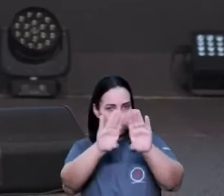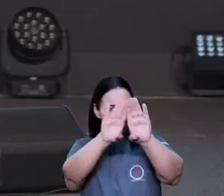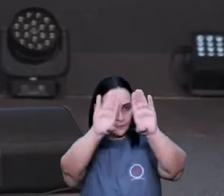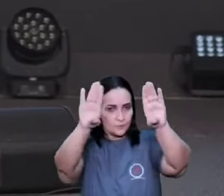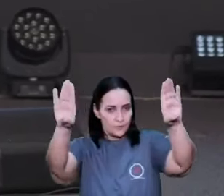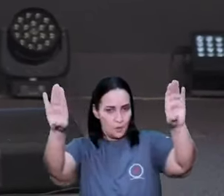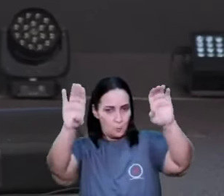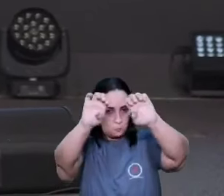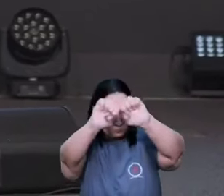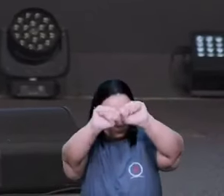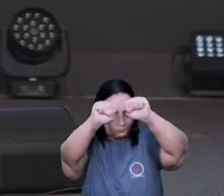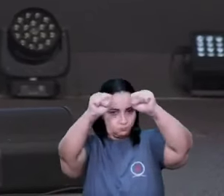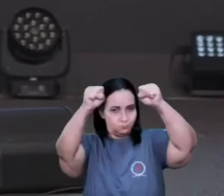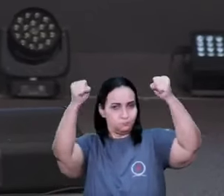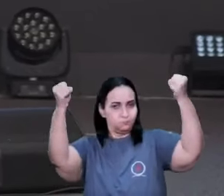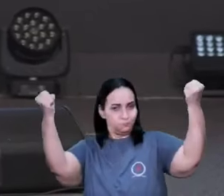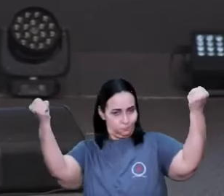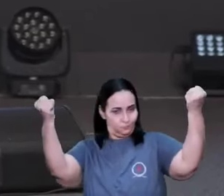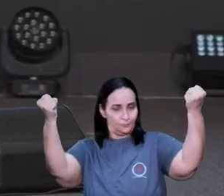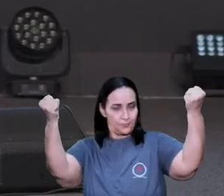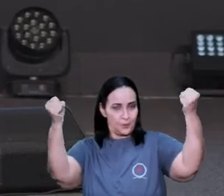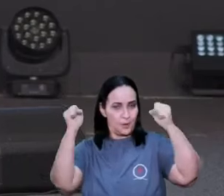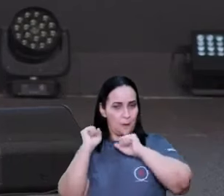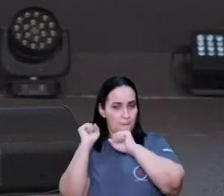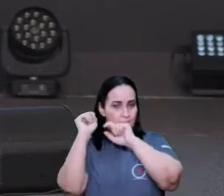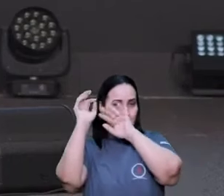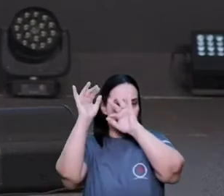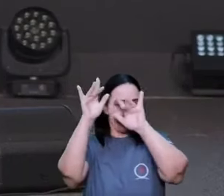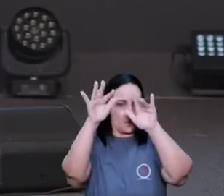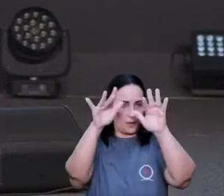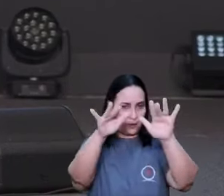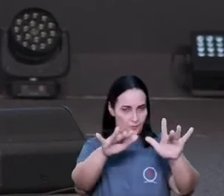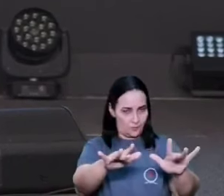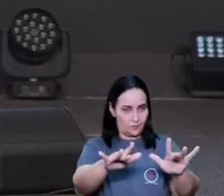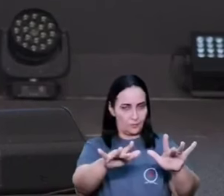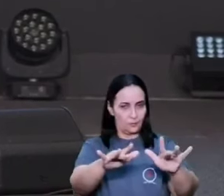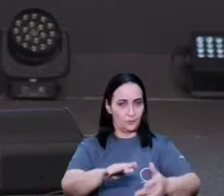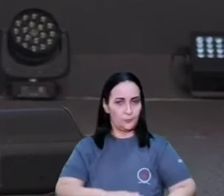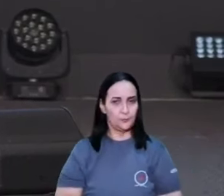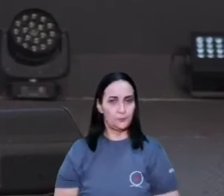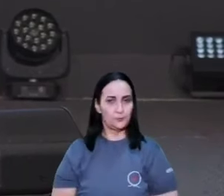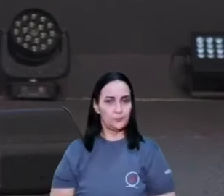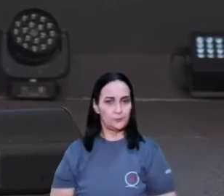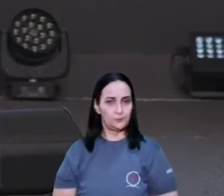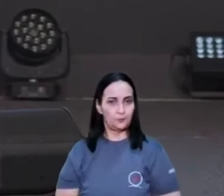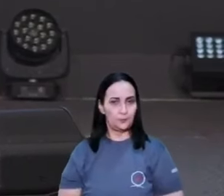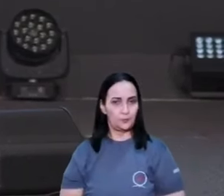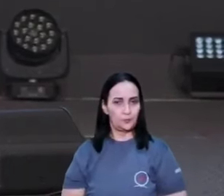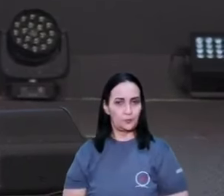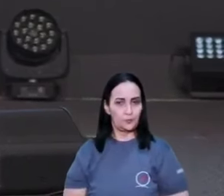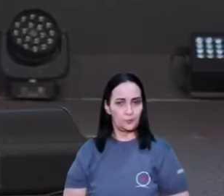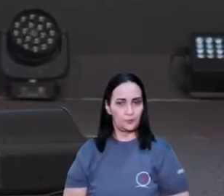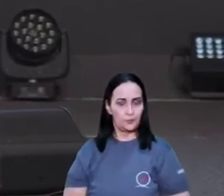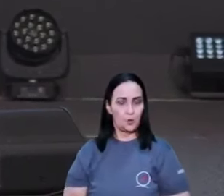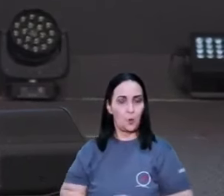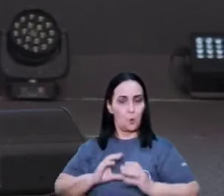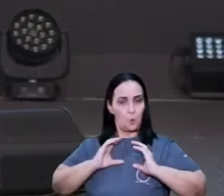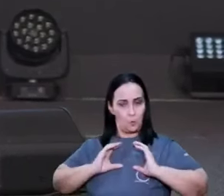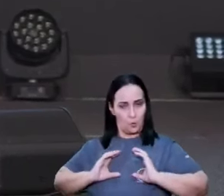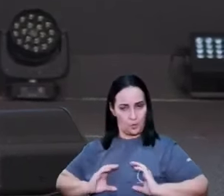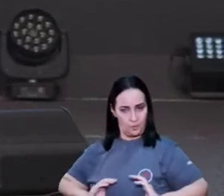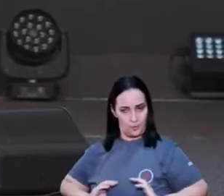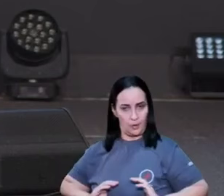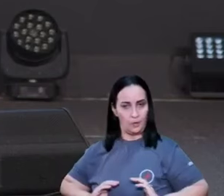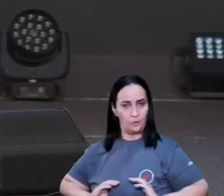aberta haja Vista que o seu comportamento é um exemplo para